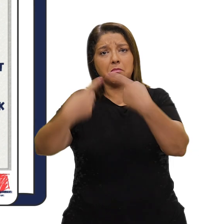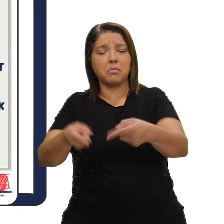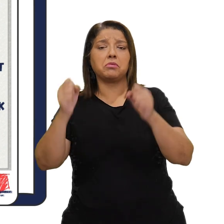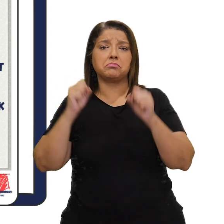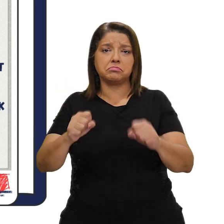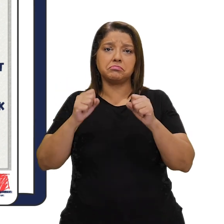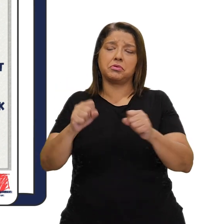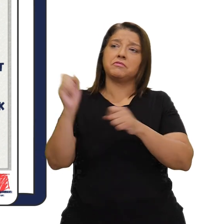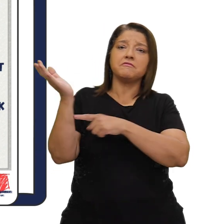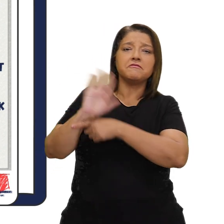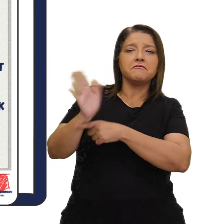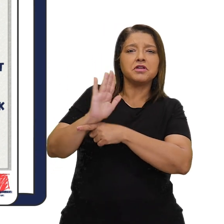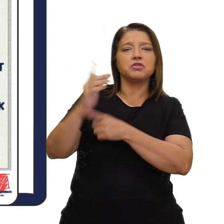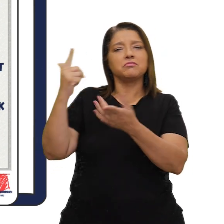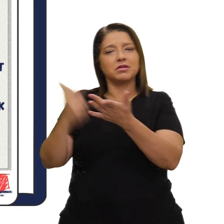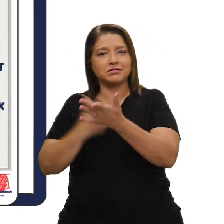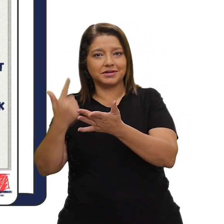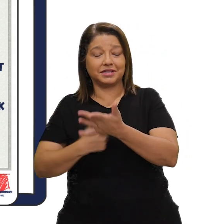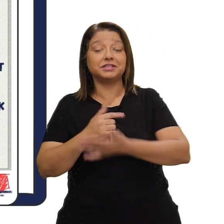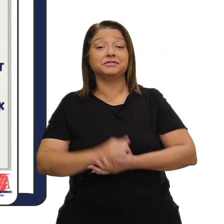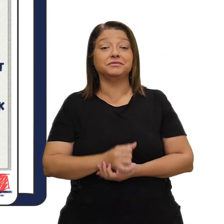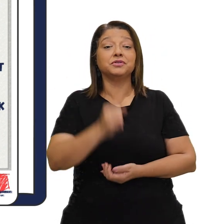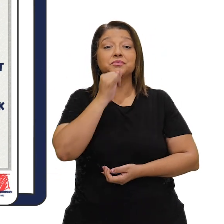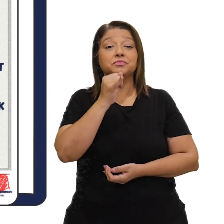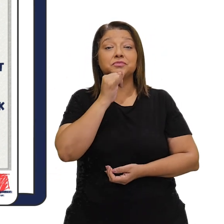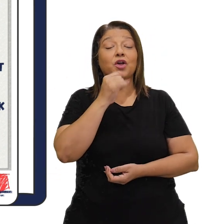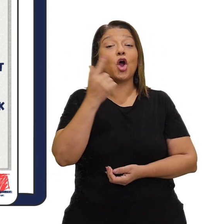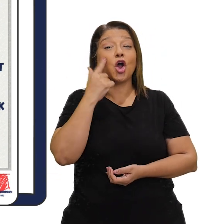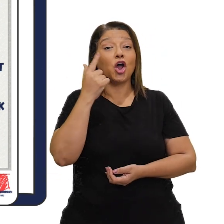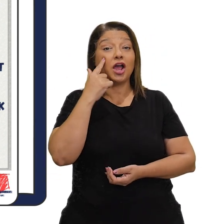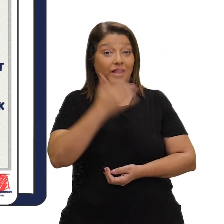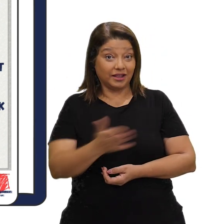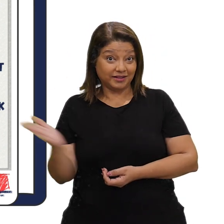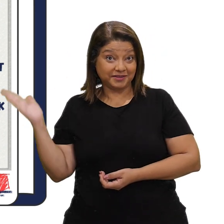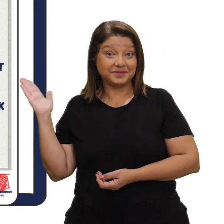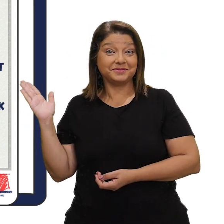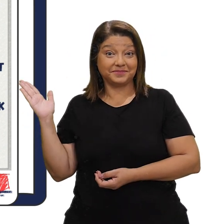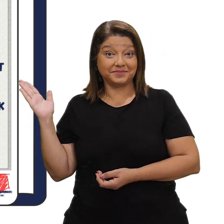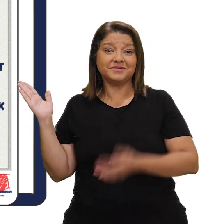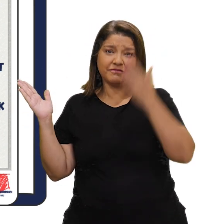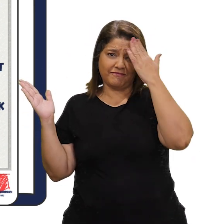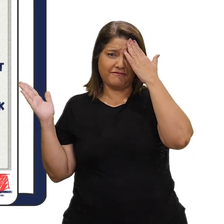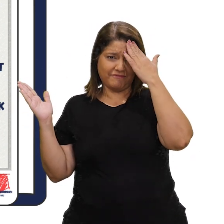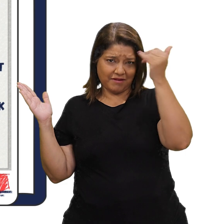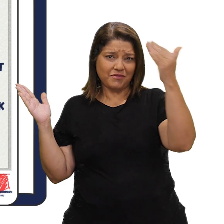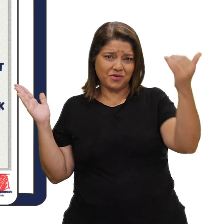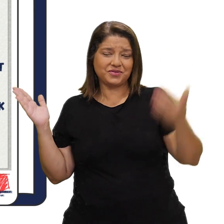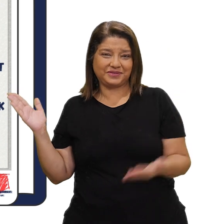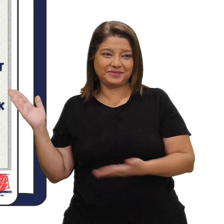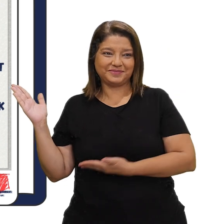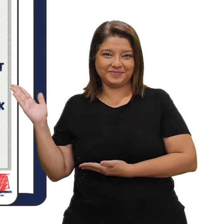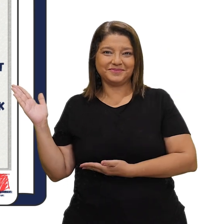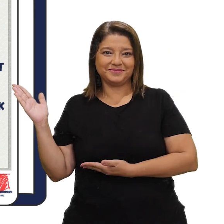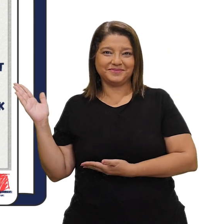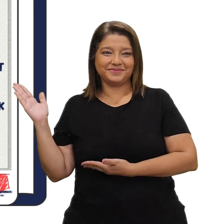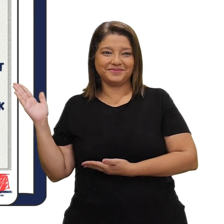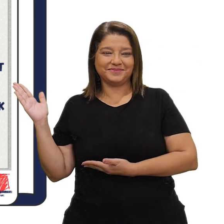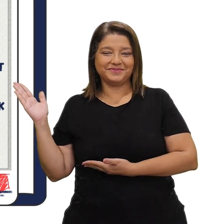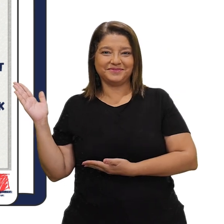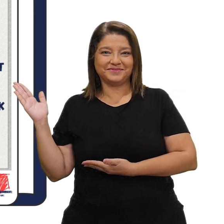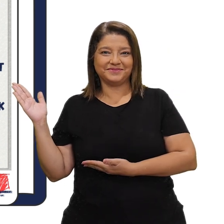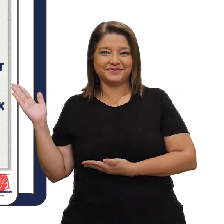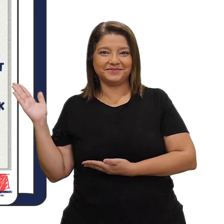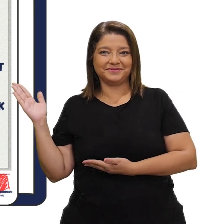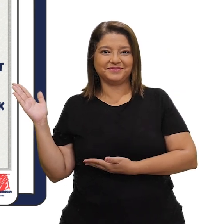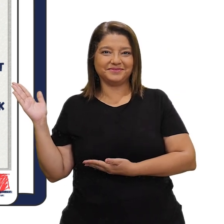Podemos citar como exemplos Diário de Bridget Jones, escrito por Ellen Fielding, Diário de uma Princesa,